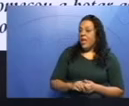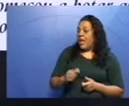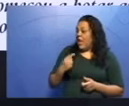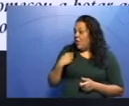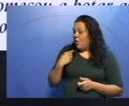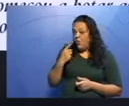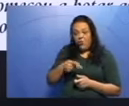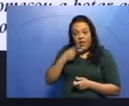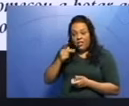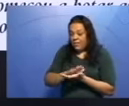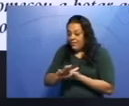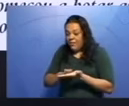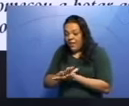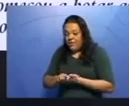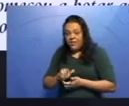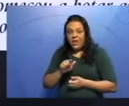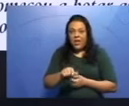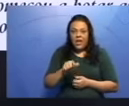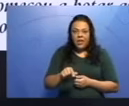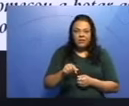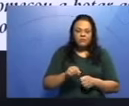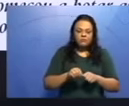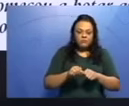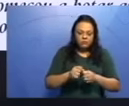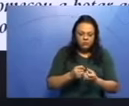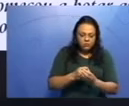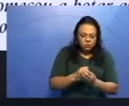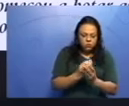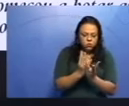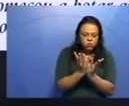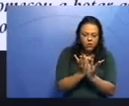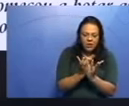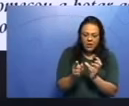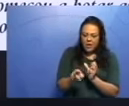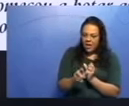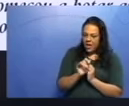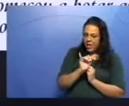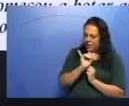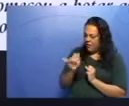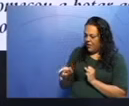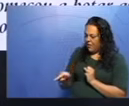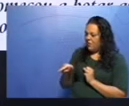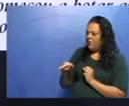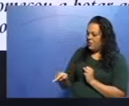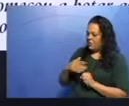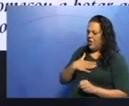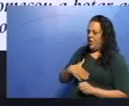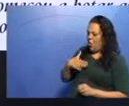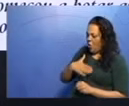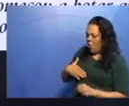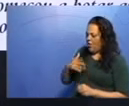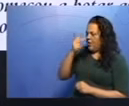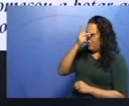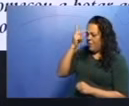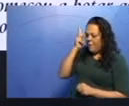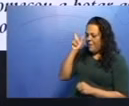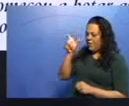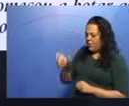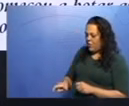era. Apenas começou a botar as cartas, disse-me, a senhora gosta de uma pessoa. Então, esse